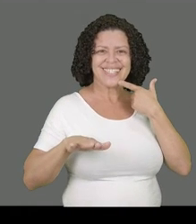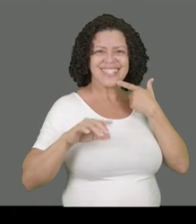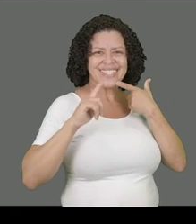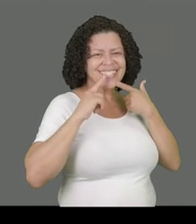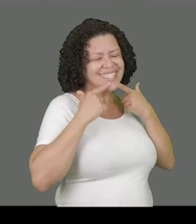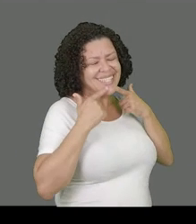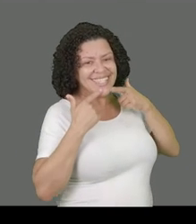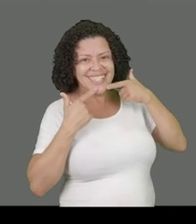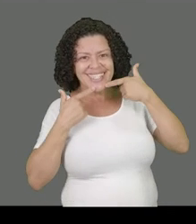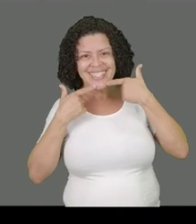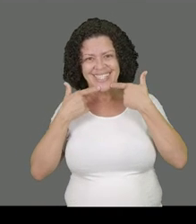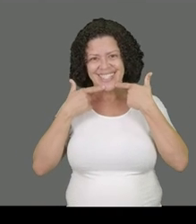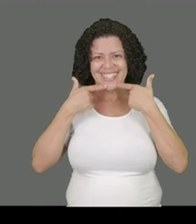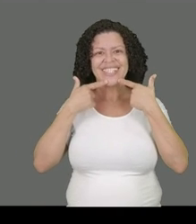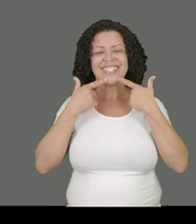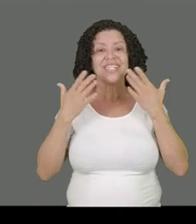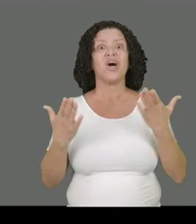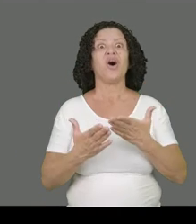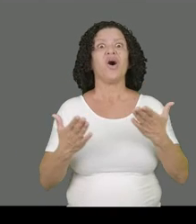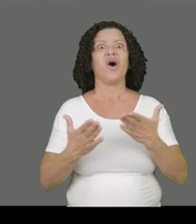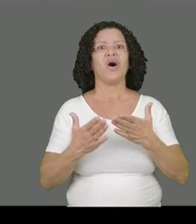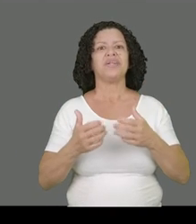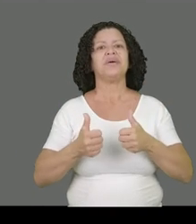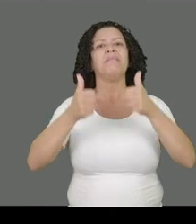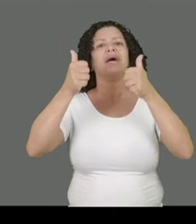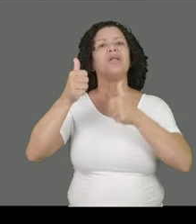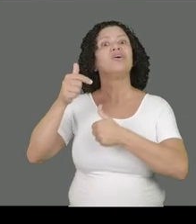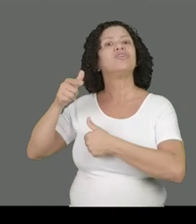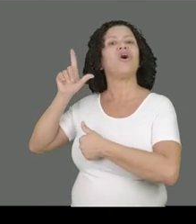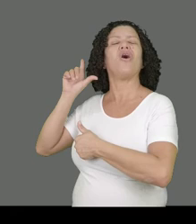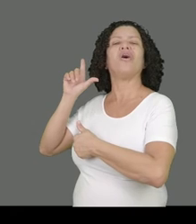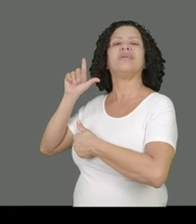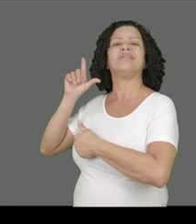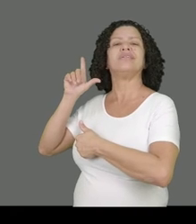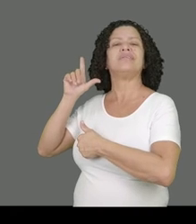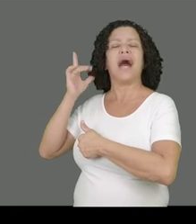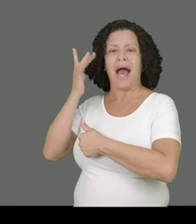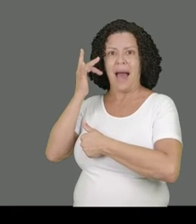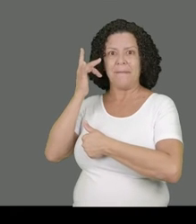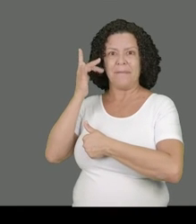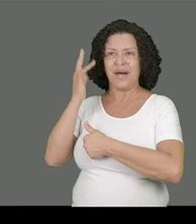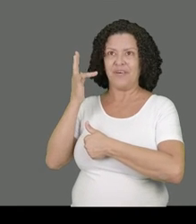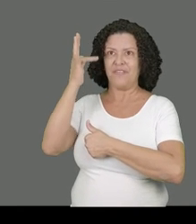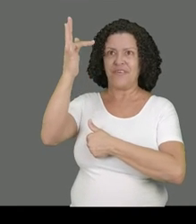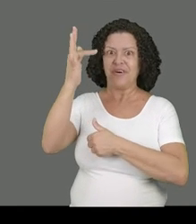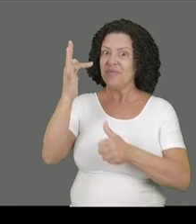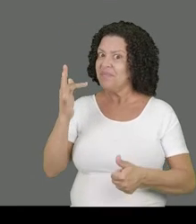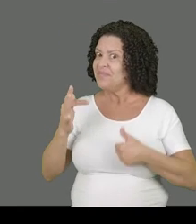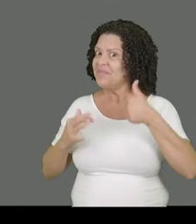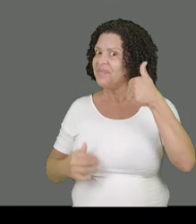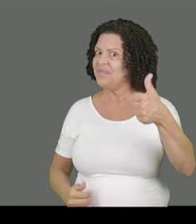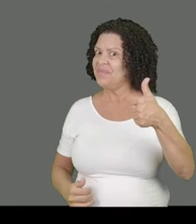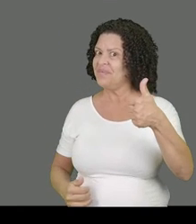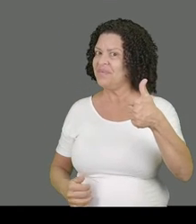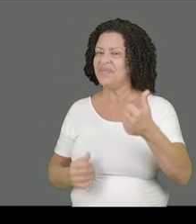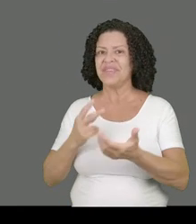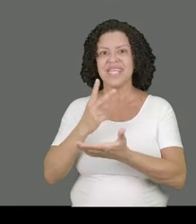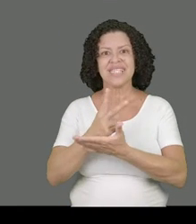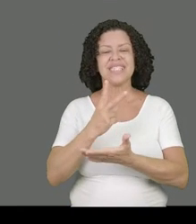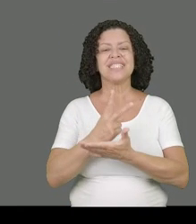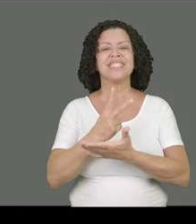dia, um movimento de cada vez. Hoje melhor do que ontem, amanhã melhor do que